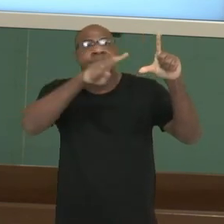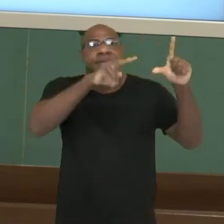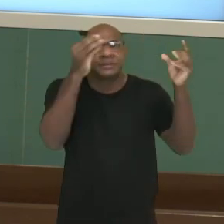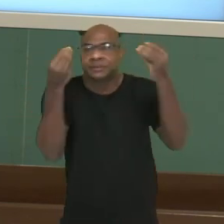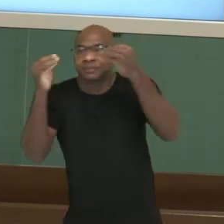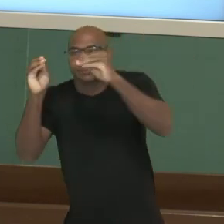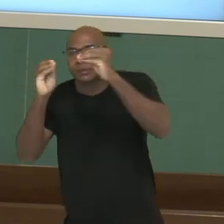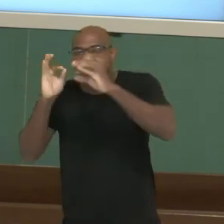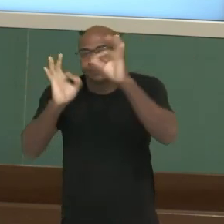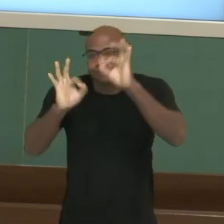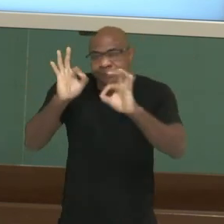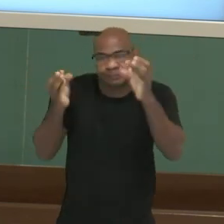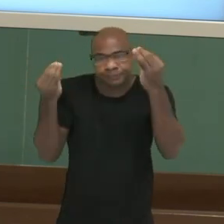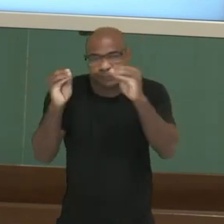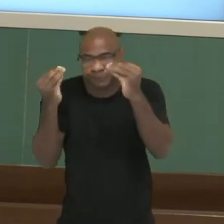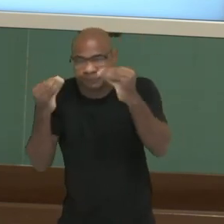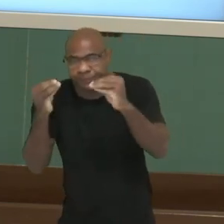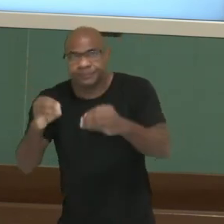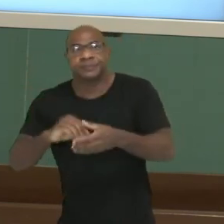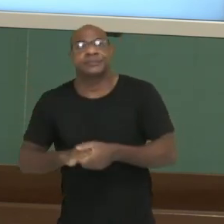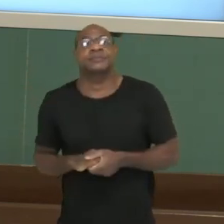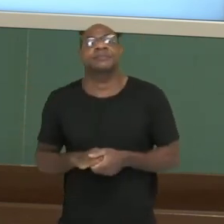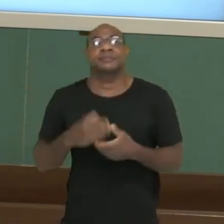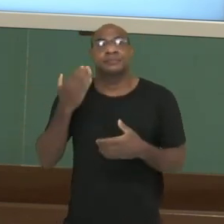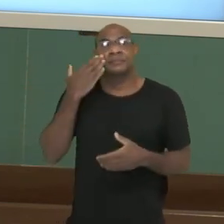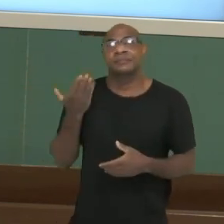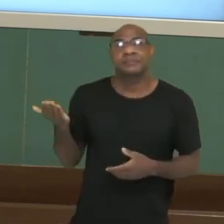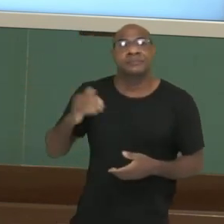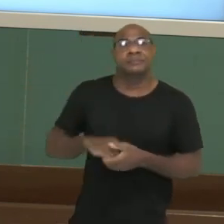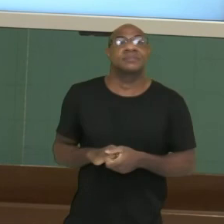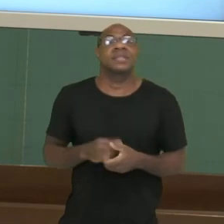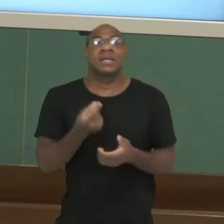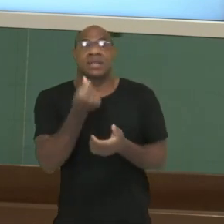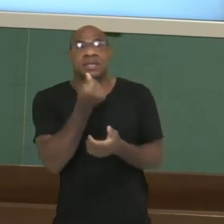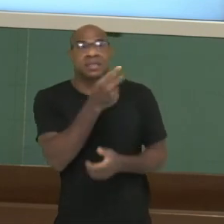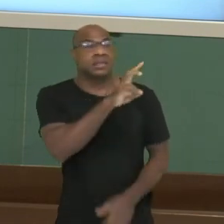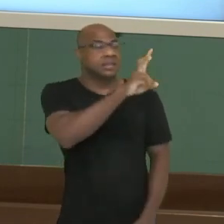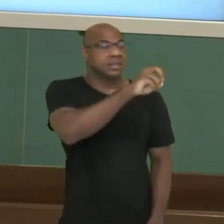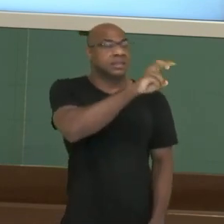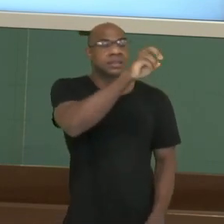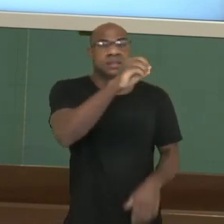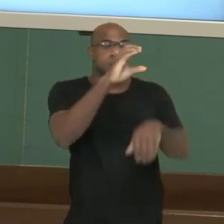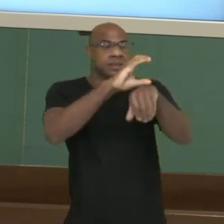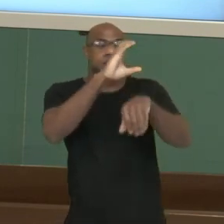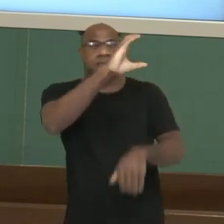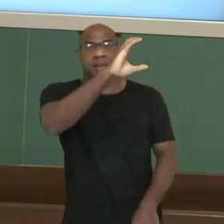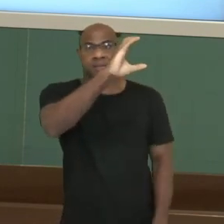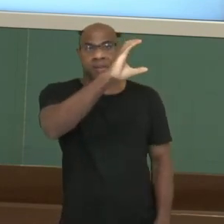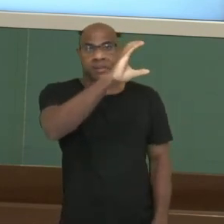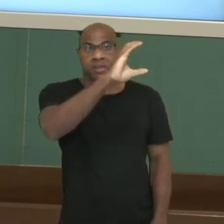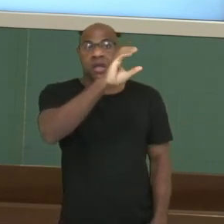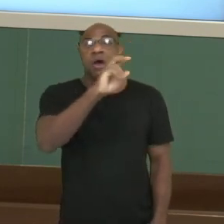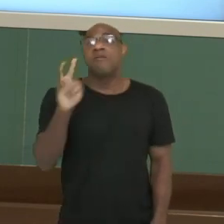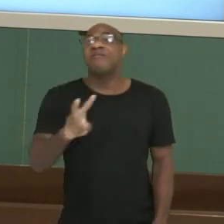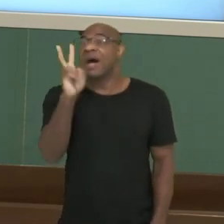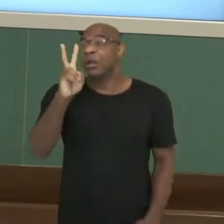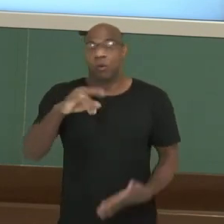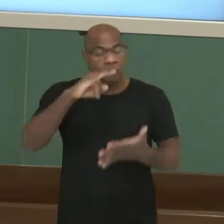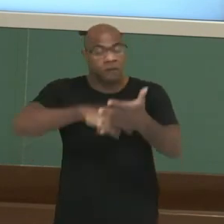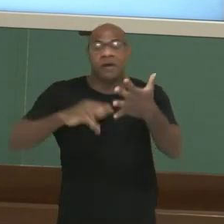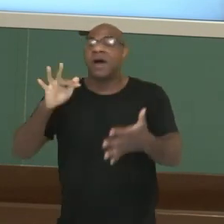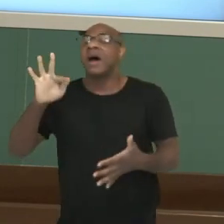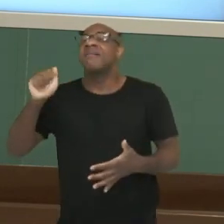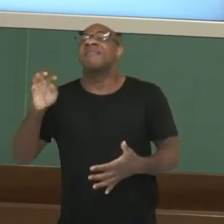valor a ser pago lá no final, tá bom? Então, olha lá. Capital, 550. Era o valor da fatura se eu pagasse no